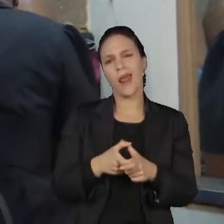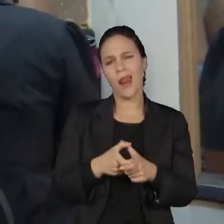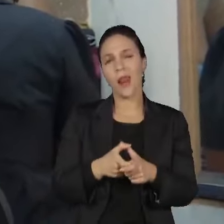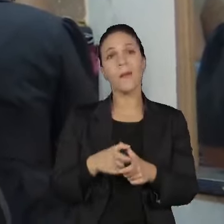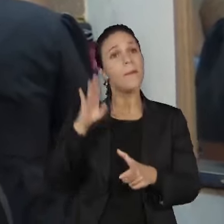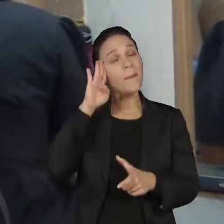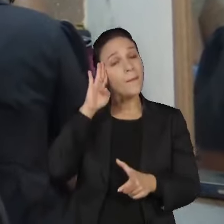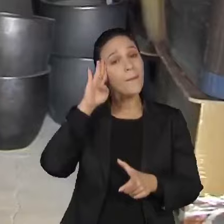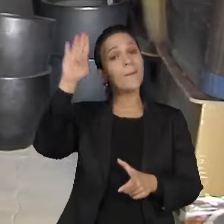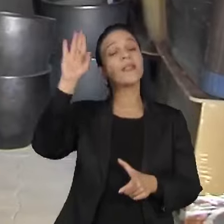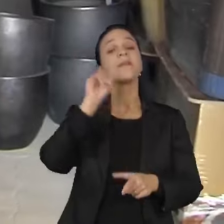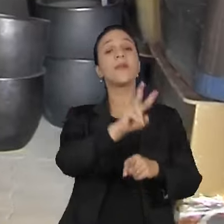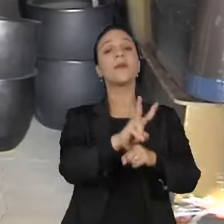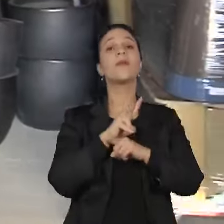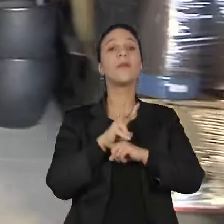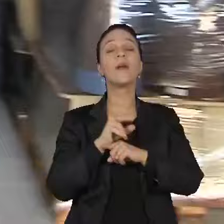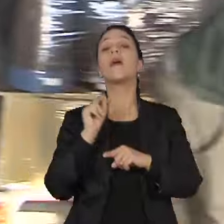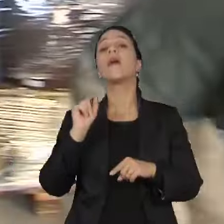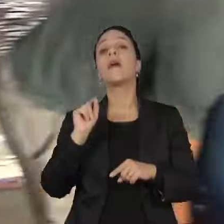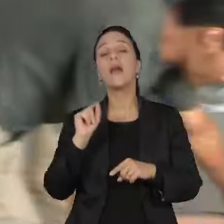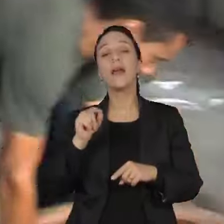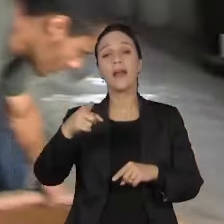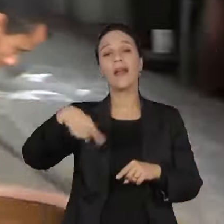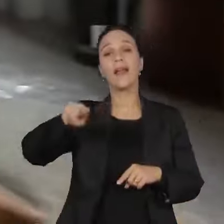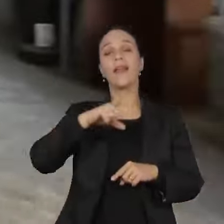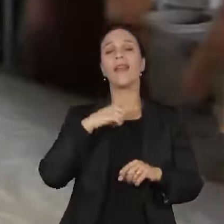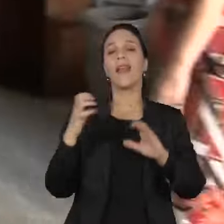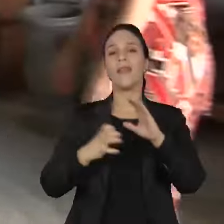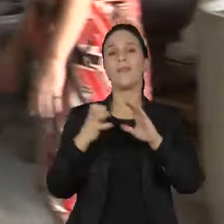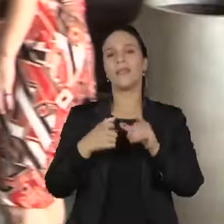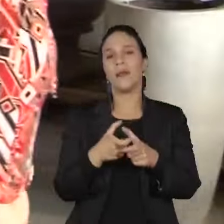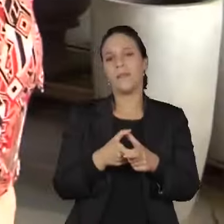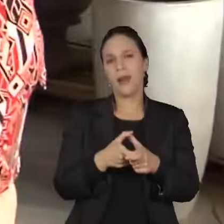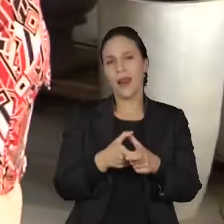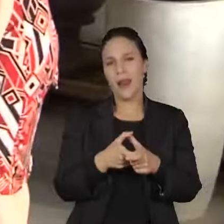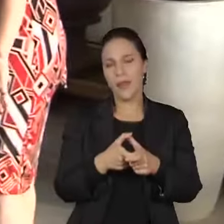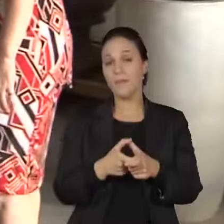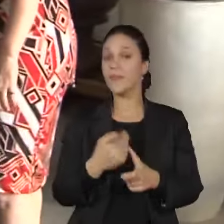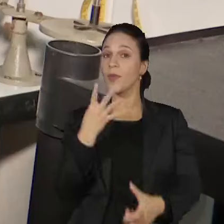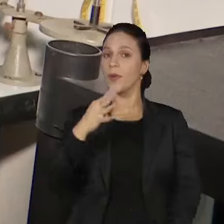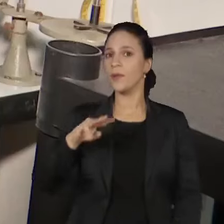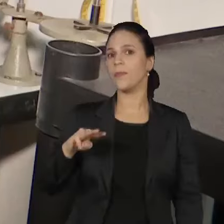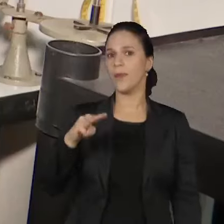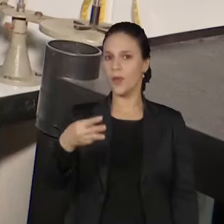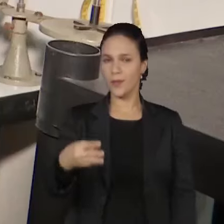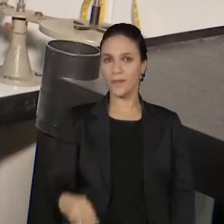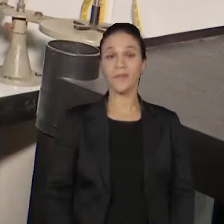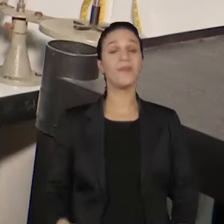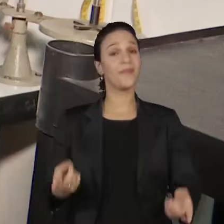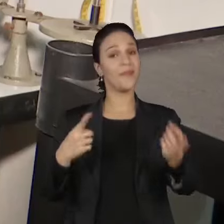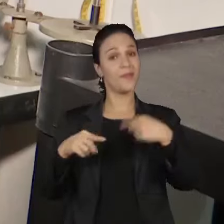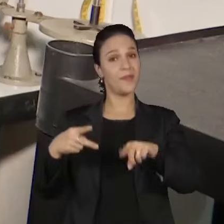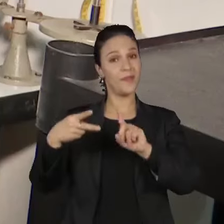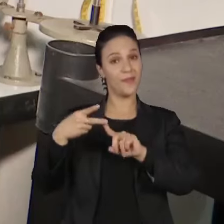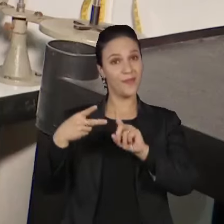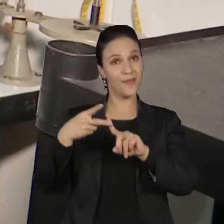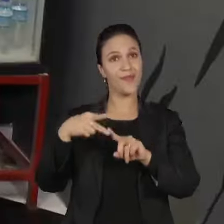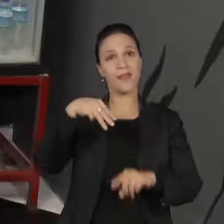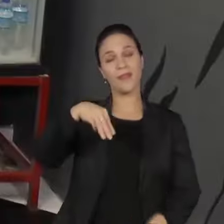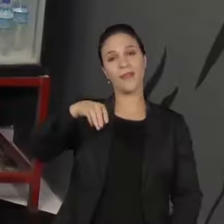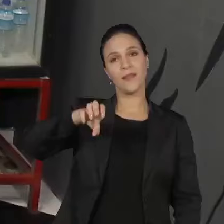de tomadores de crédito está entre os donos de microempresas, mais de 4 milhões. Em seguida, aparecem os